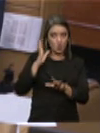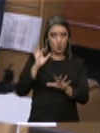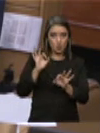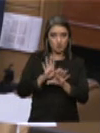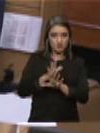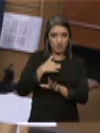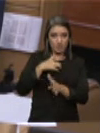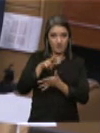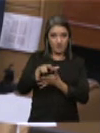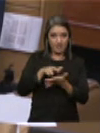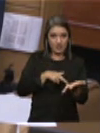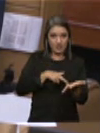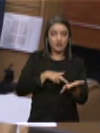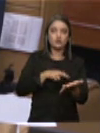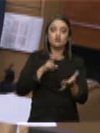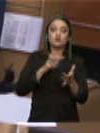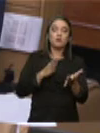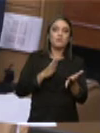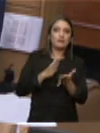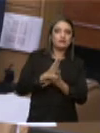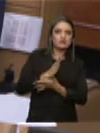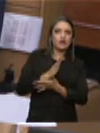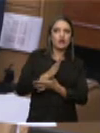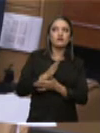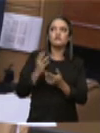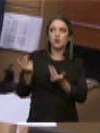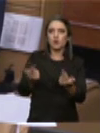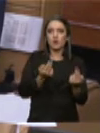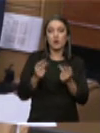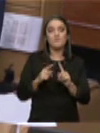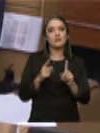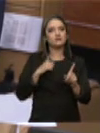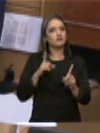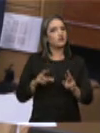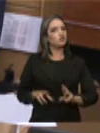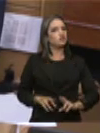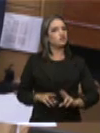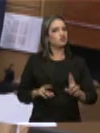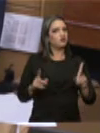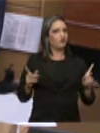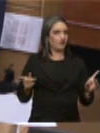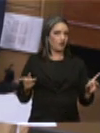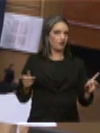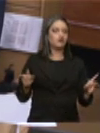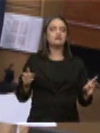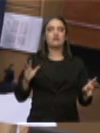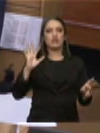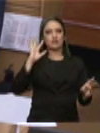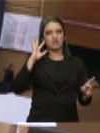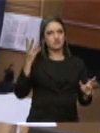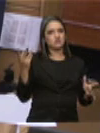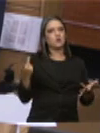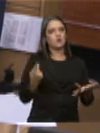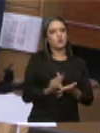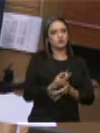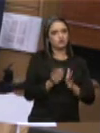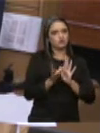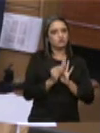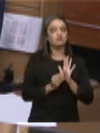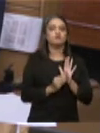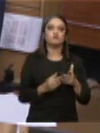relatei quanto à procedência, há uma diferença substancial na decisão tomada e creio que a relatoria